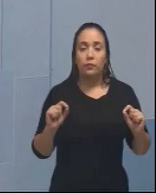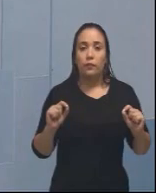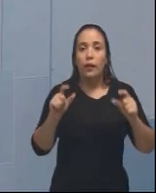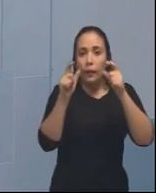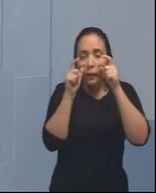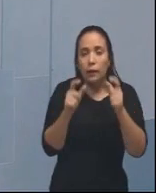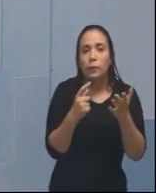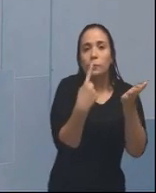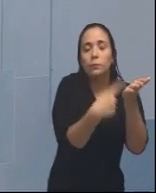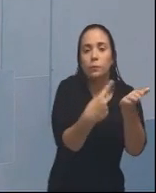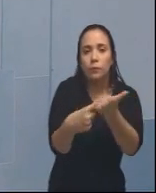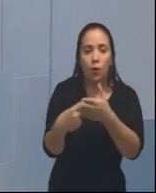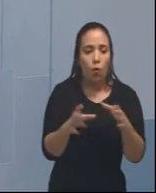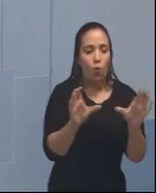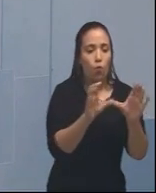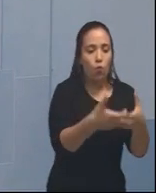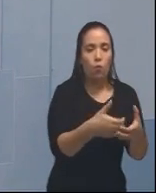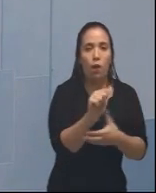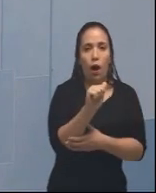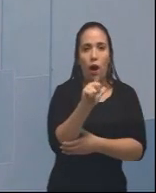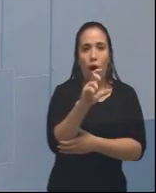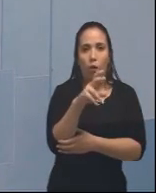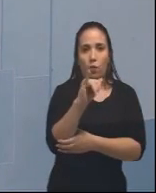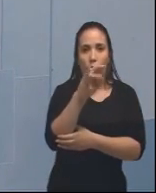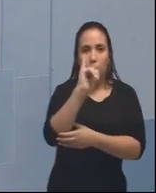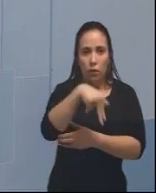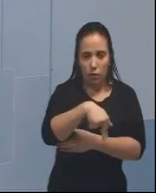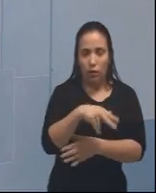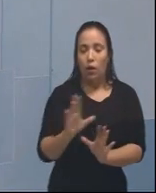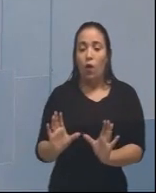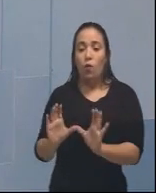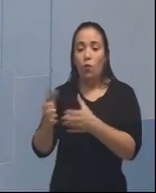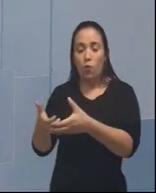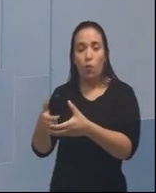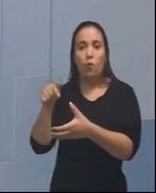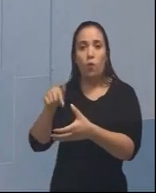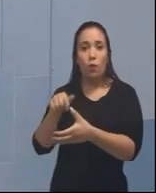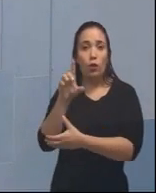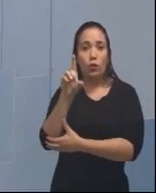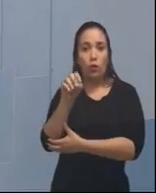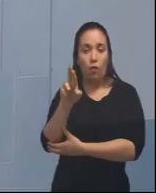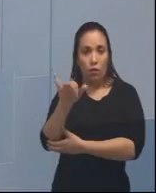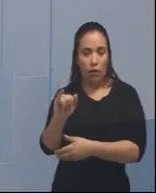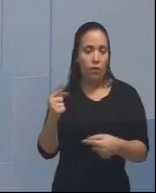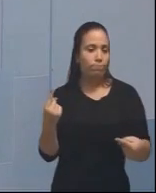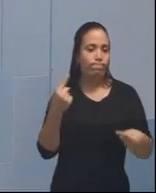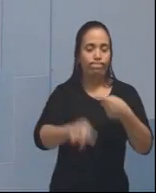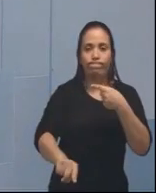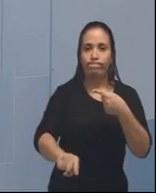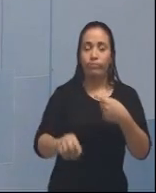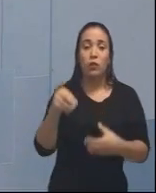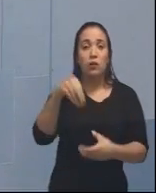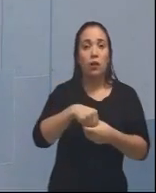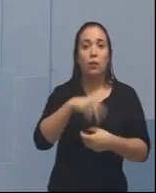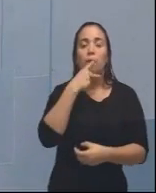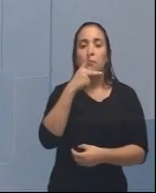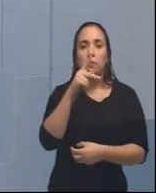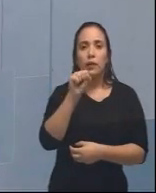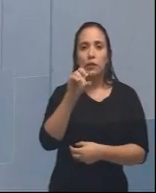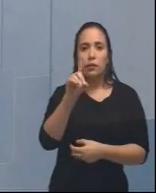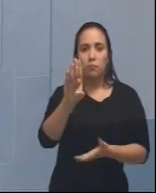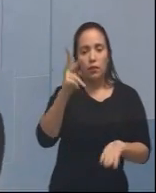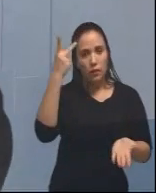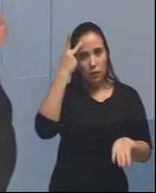interesses entre o grupo de Geraldo Alckmin e o grupo do prefeito João Dória, dentro do PSDB paulista, que